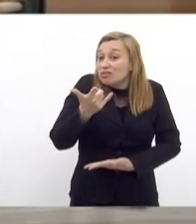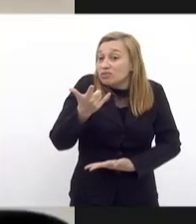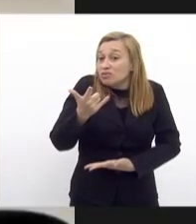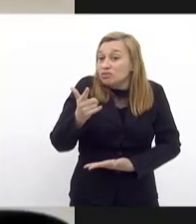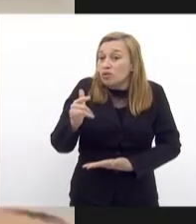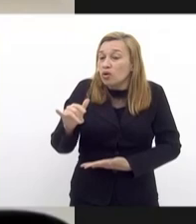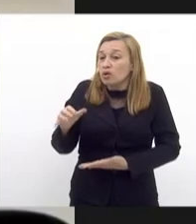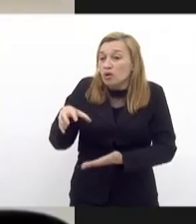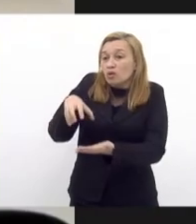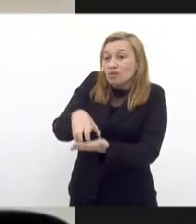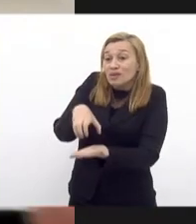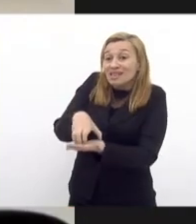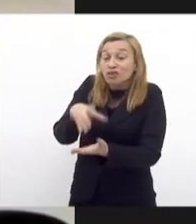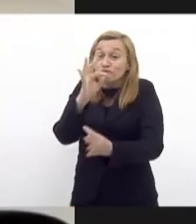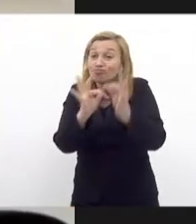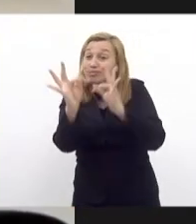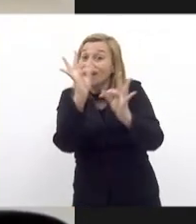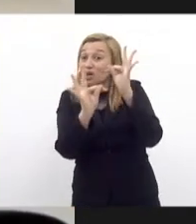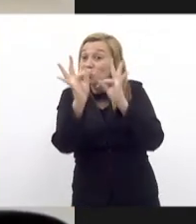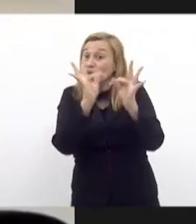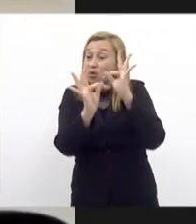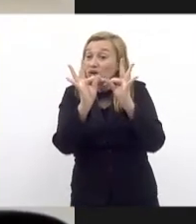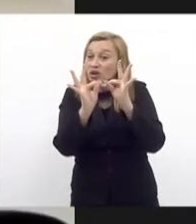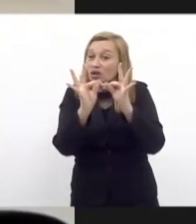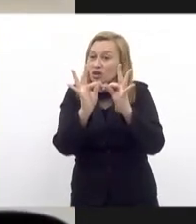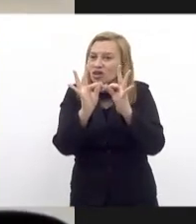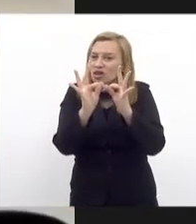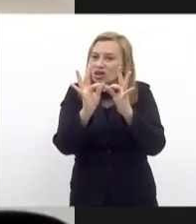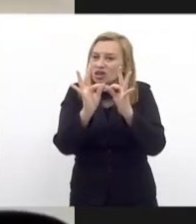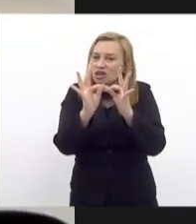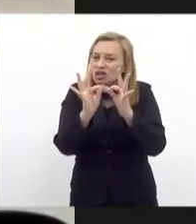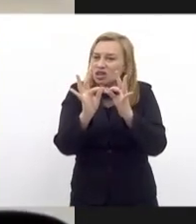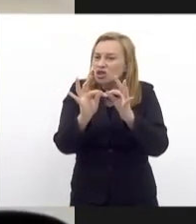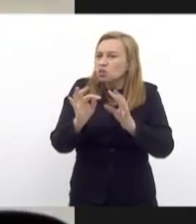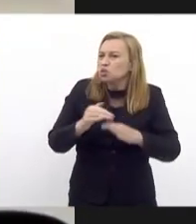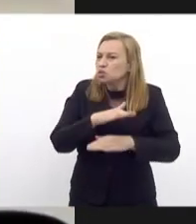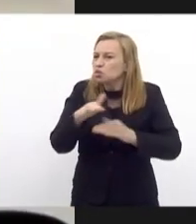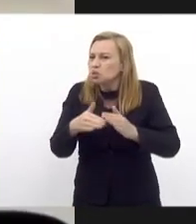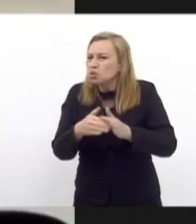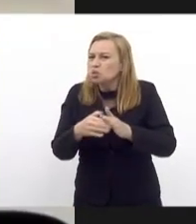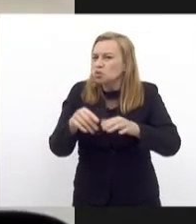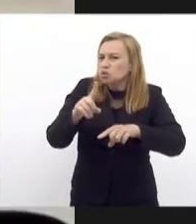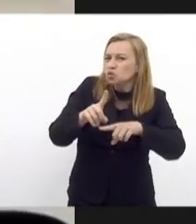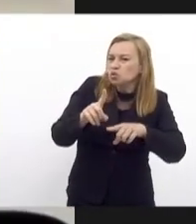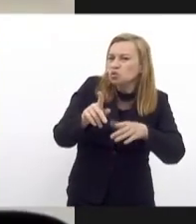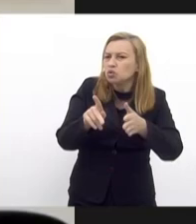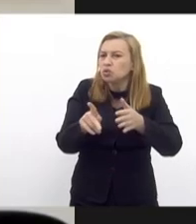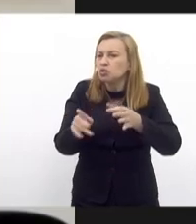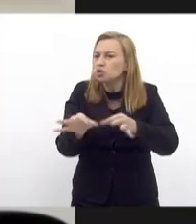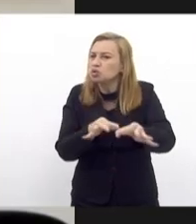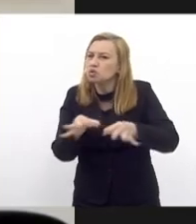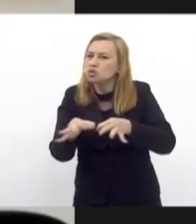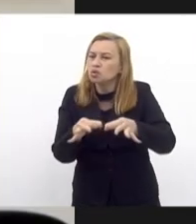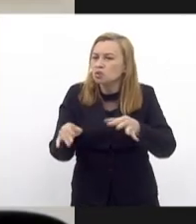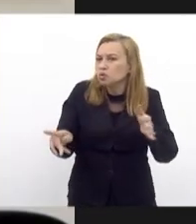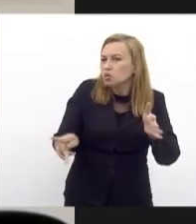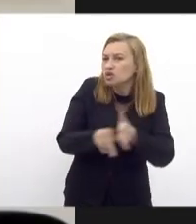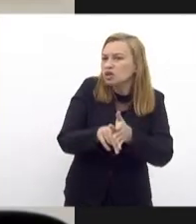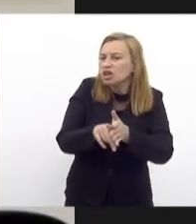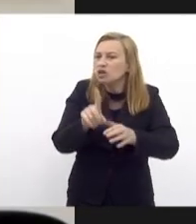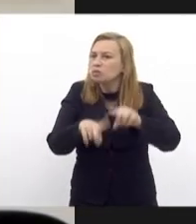instalar um centro tecnológico que fornece todos os projetos de evolução dos desenhos das peças e